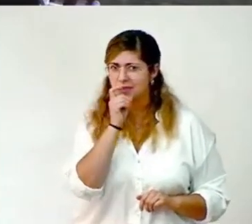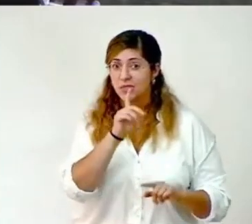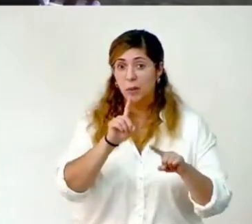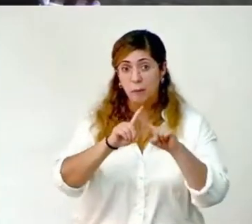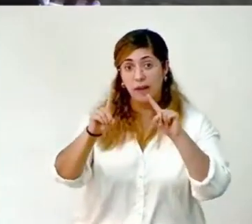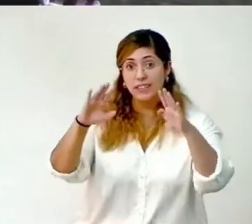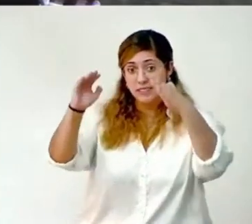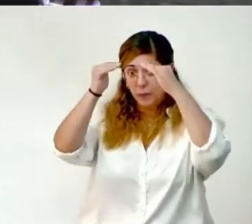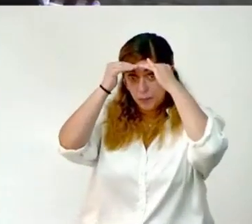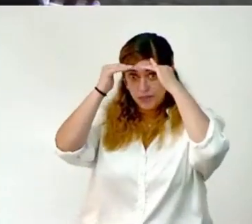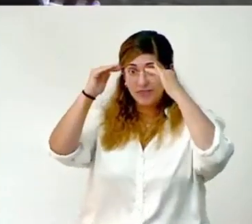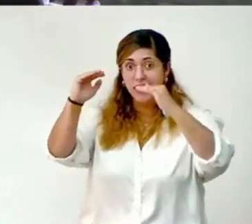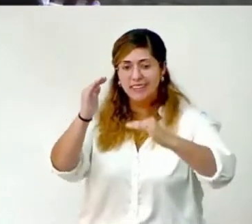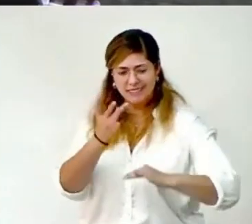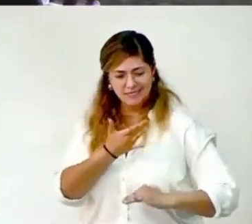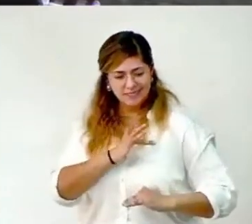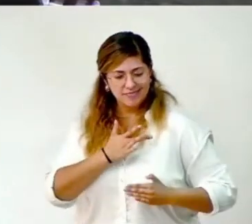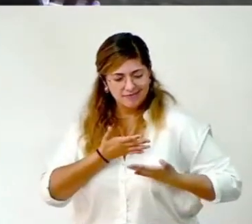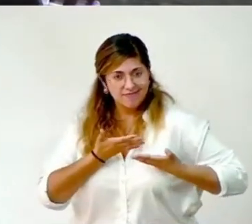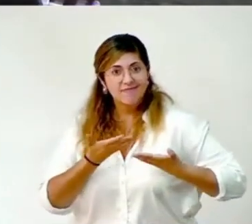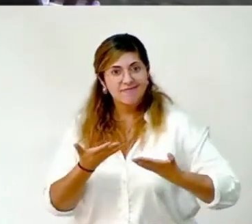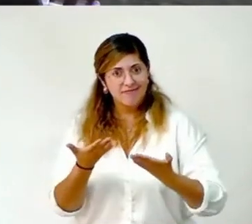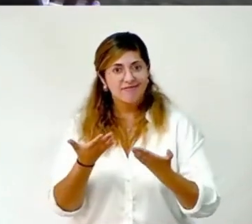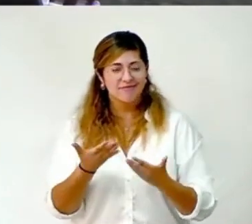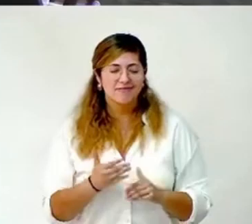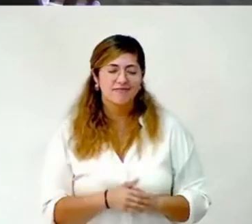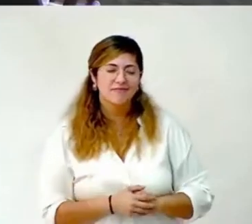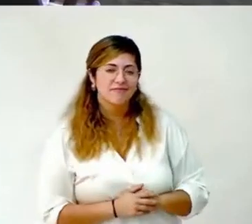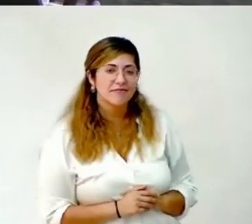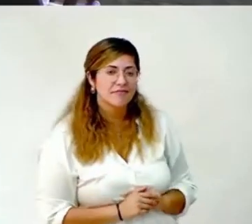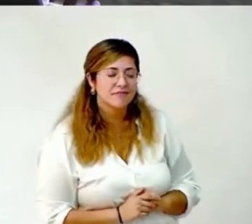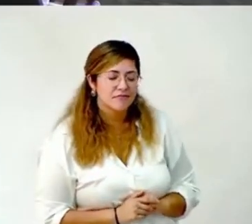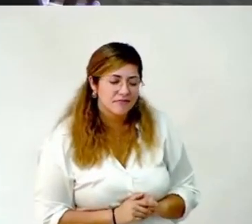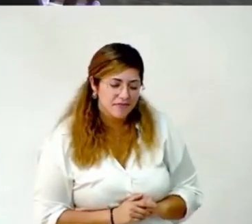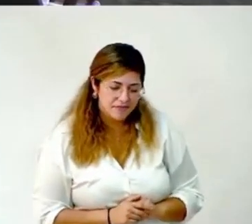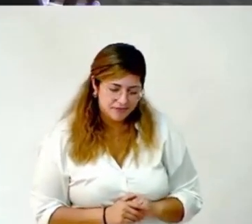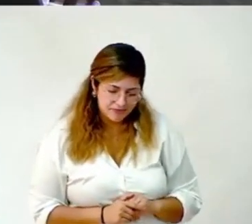obediência e piedade. Piedade. Piedade.